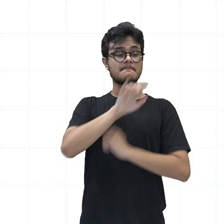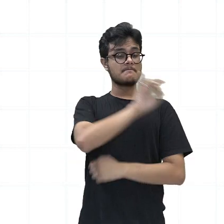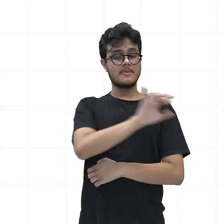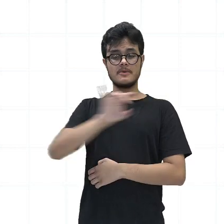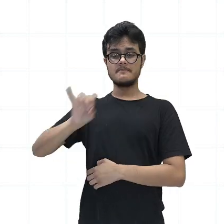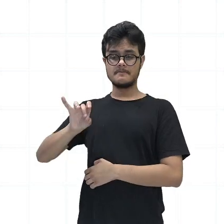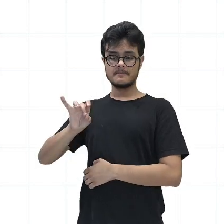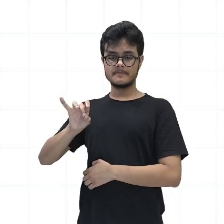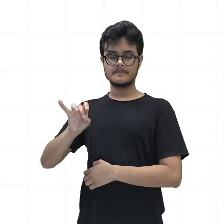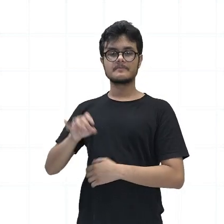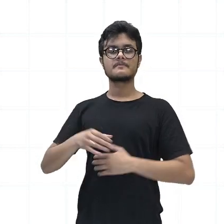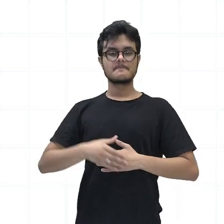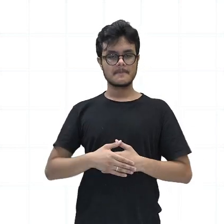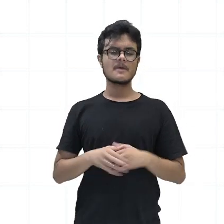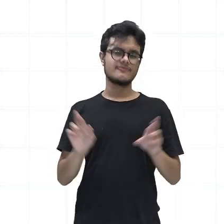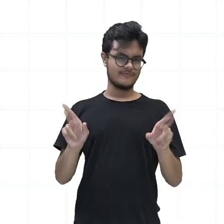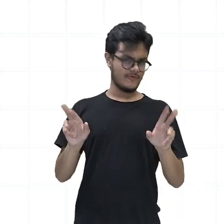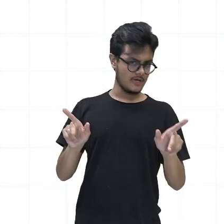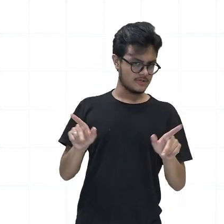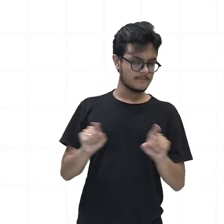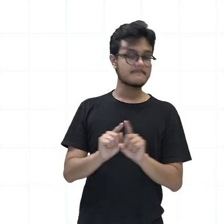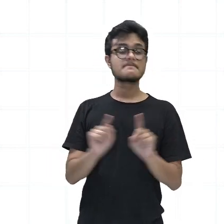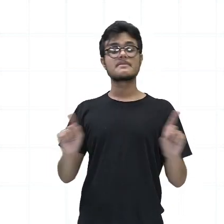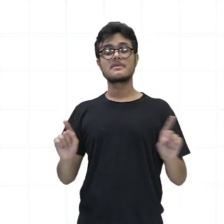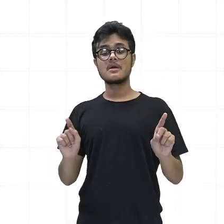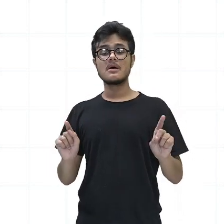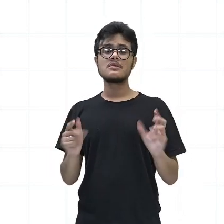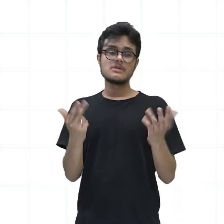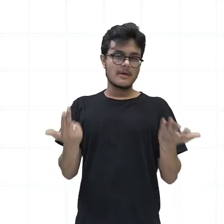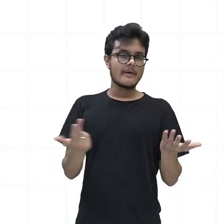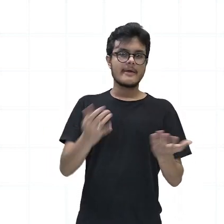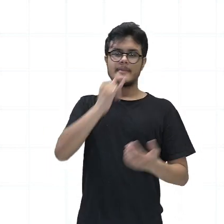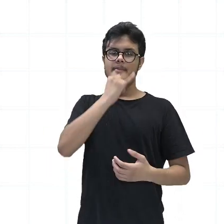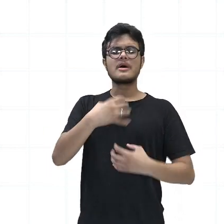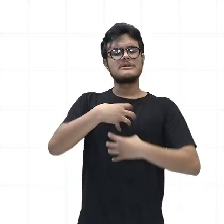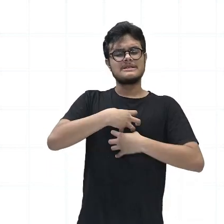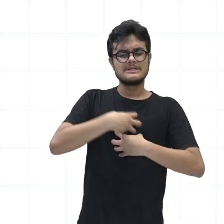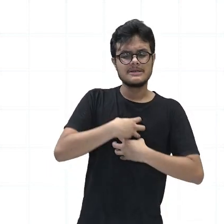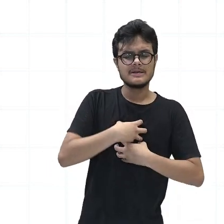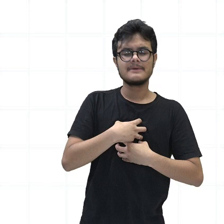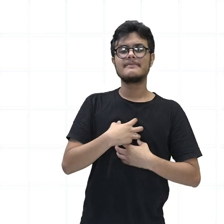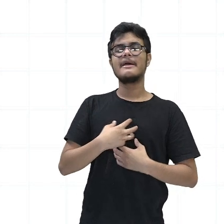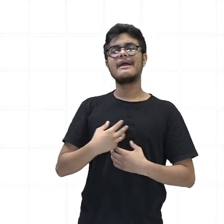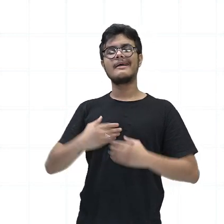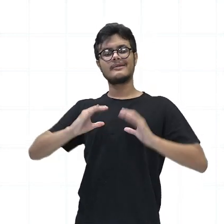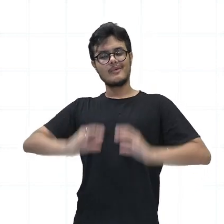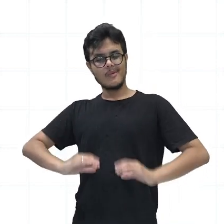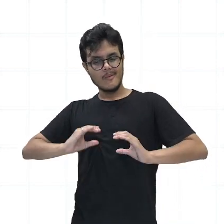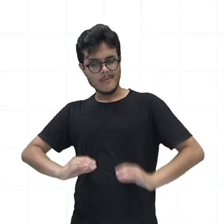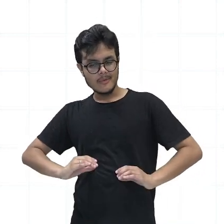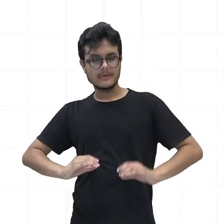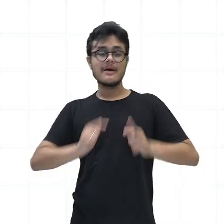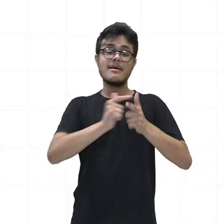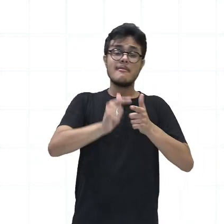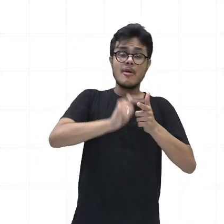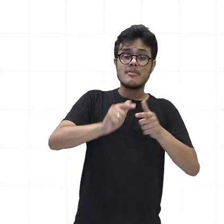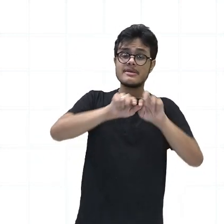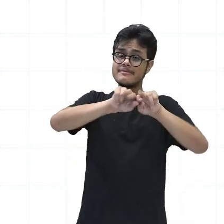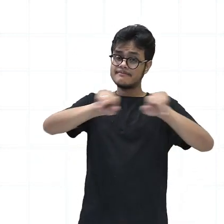características distintas, né? Incluindo personalidade, motivações, conflitos internos e